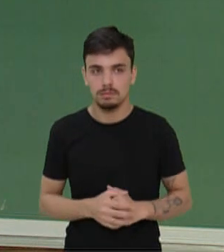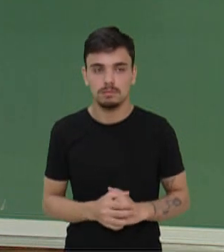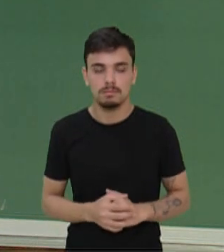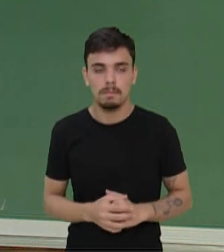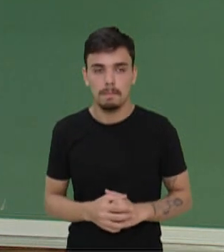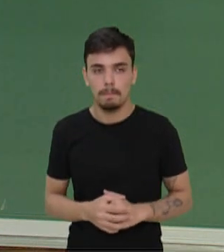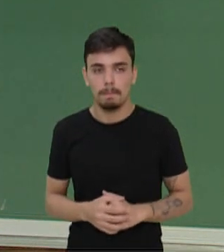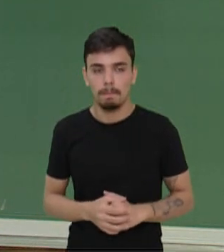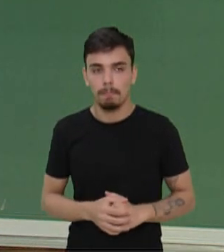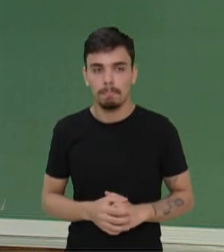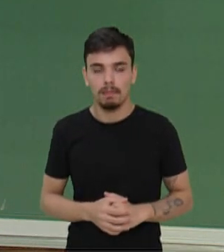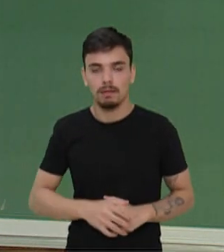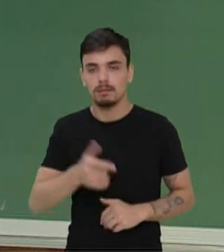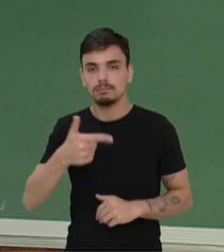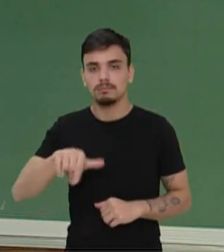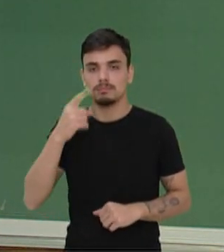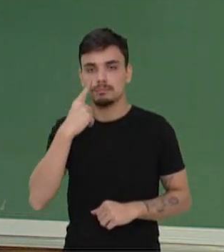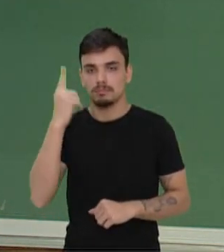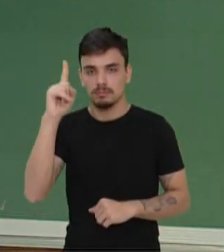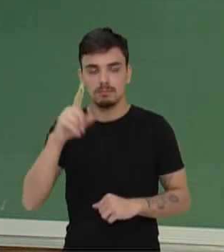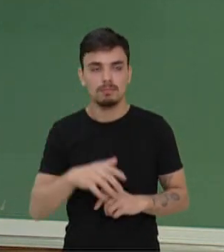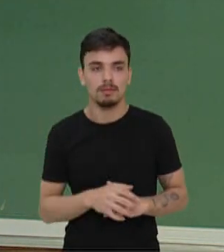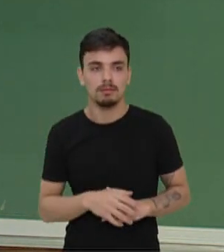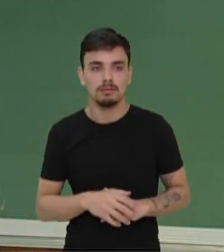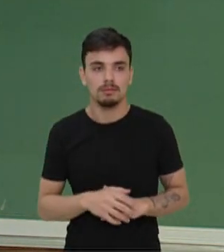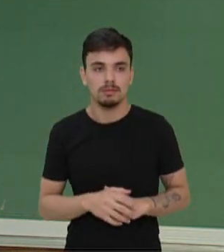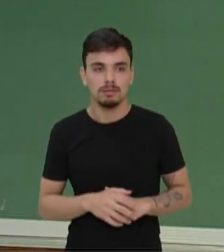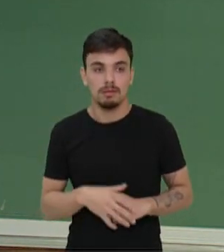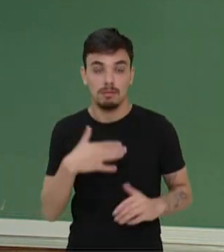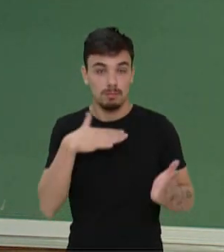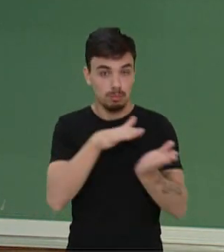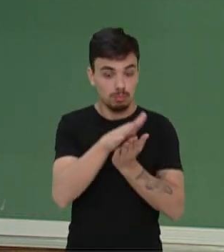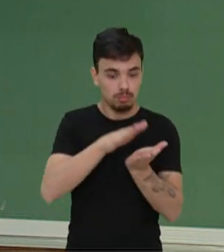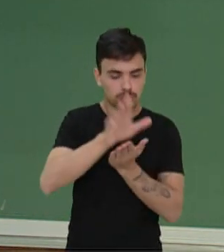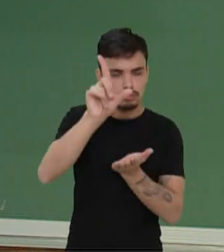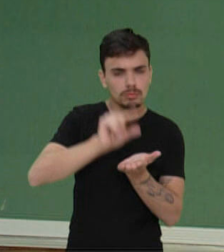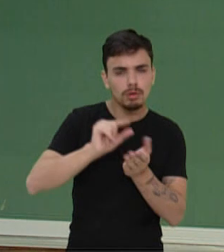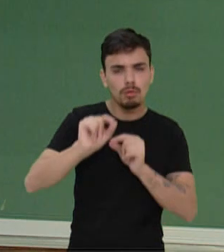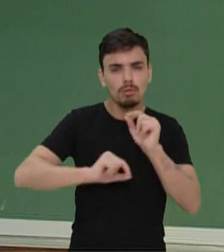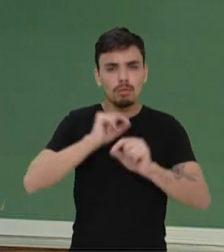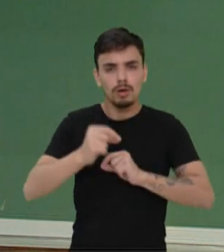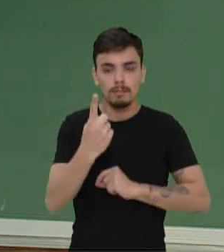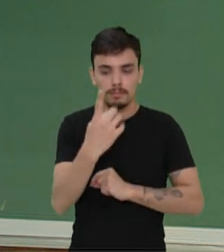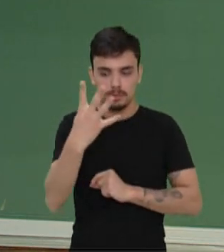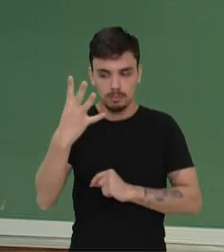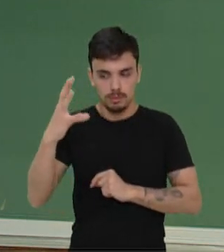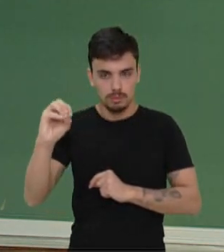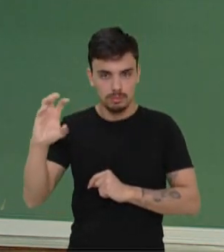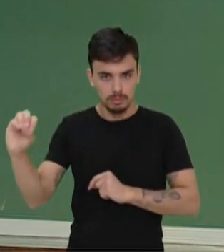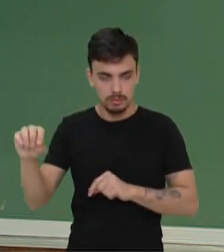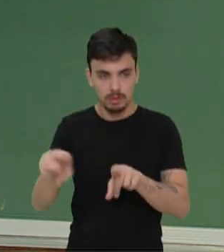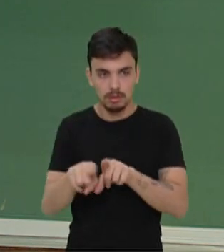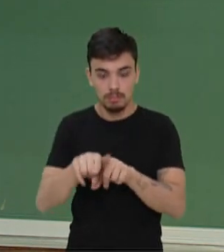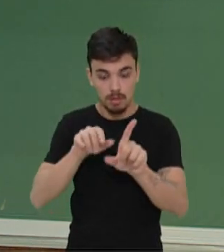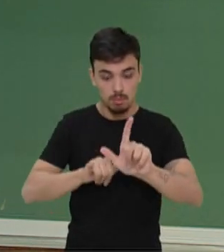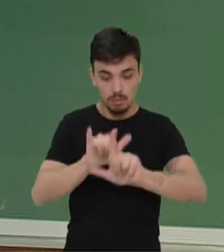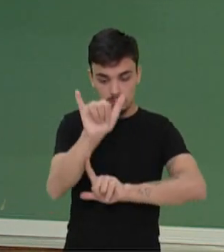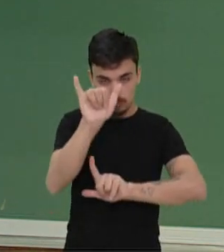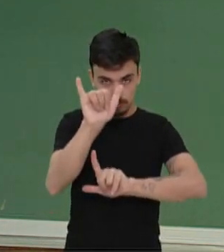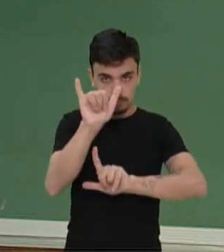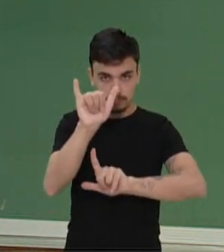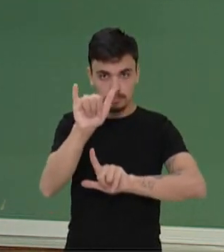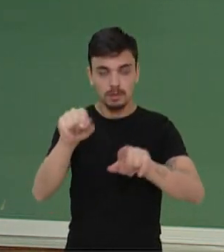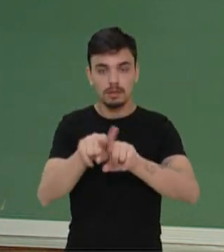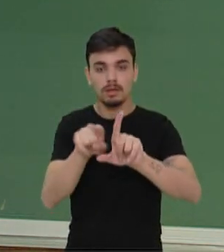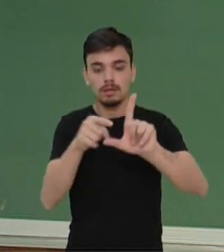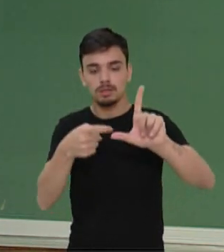Olha só então, né? Aqui eu tenho que o meu custo mínimo é 1.400, o meu y do vértice,